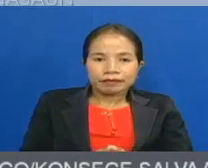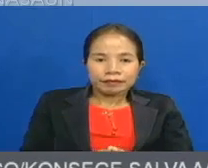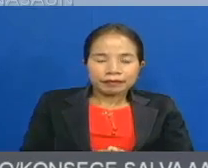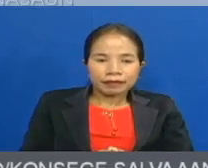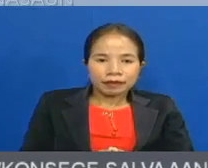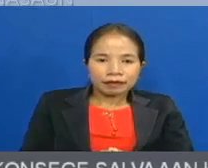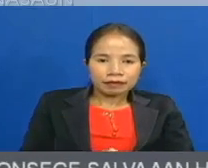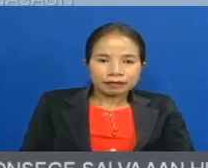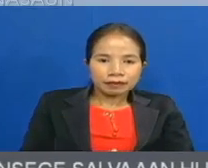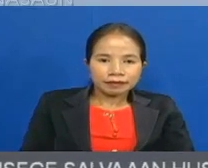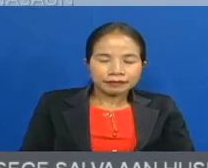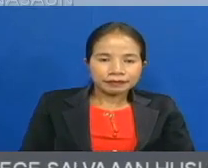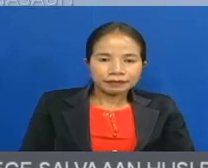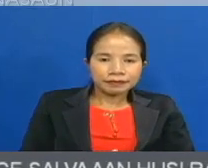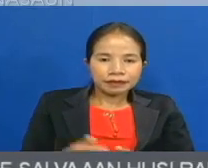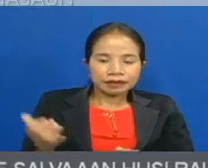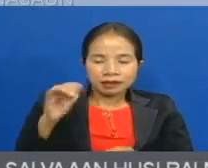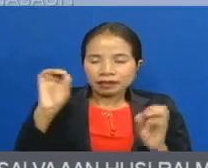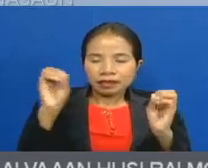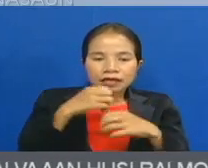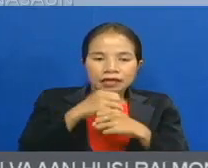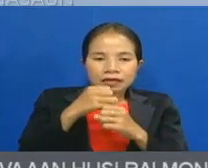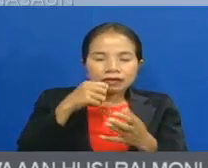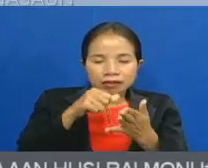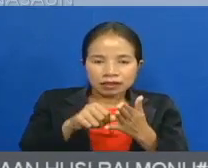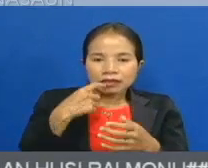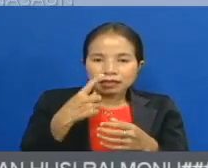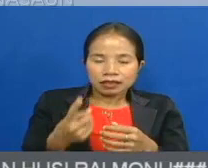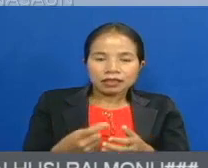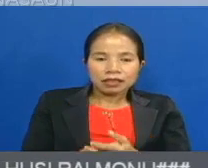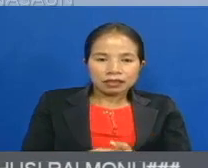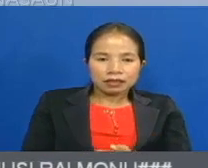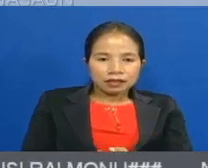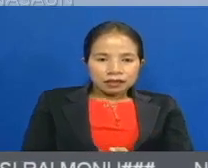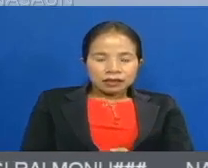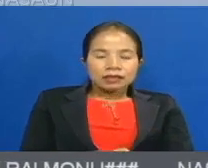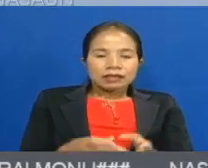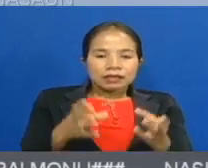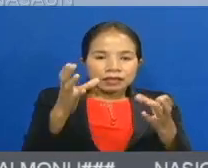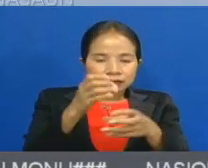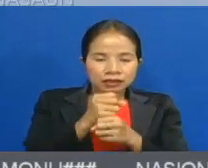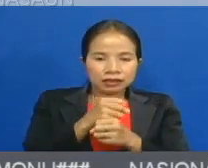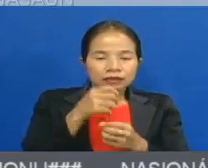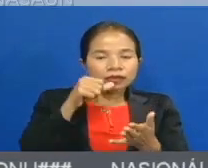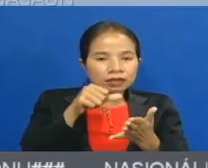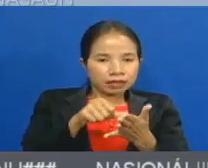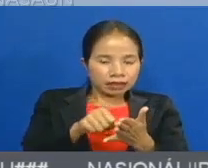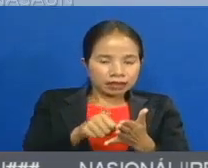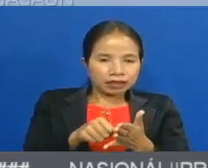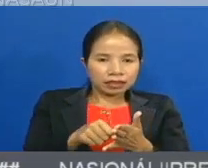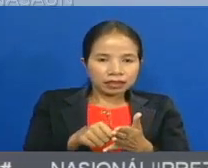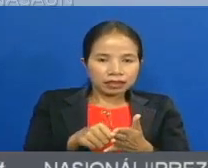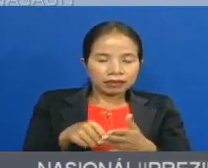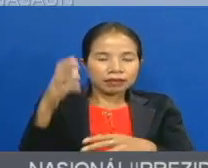des dias ne laram ke sira la halo recursu significa siramos aceita ho pe perda de mandato ne de